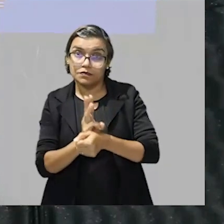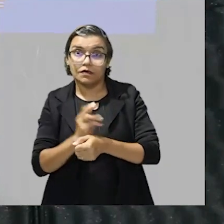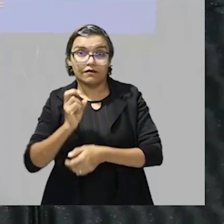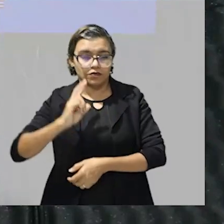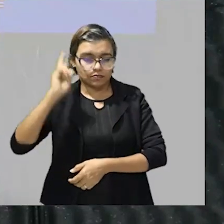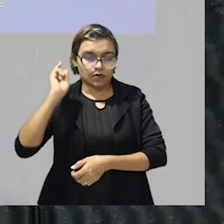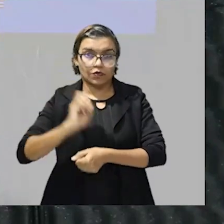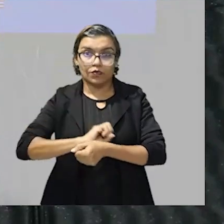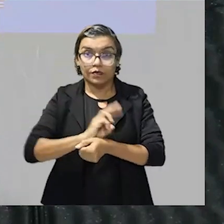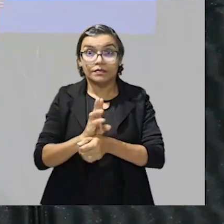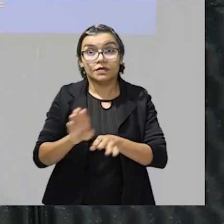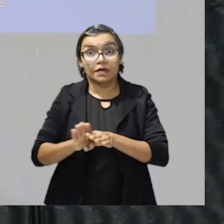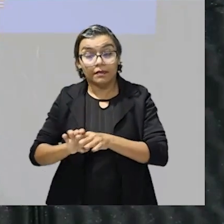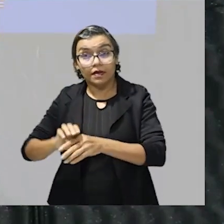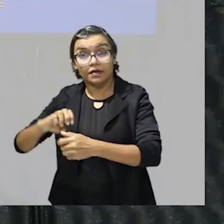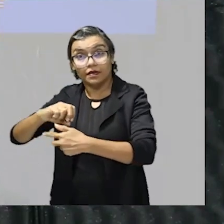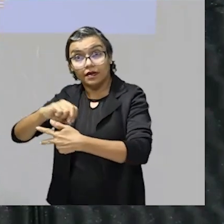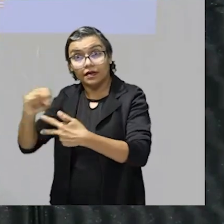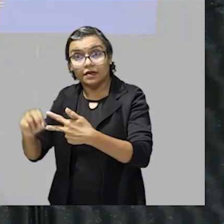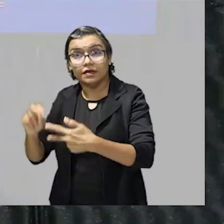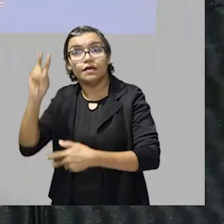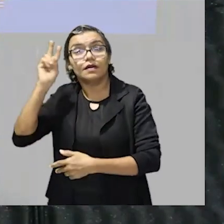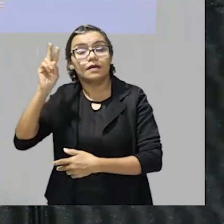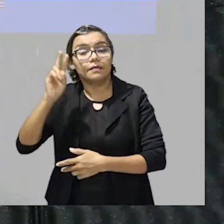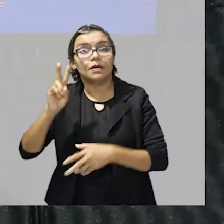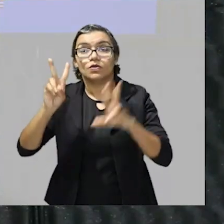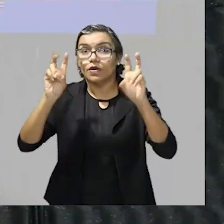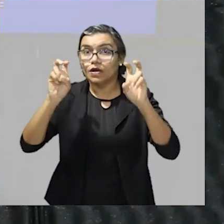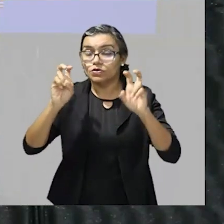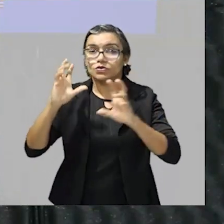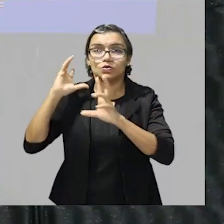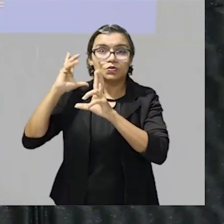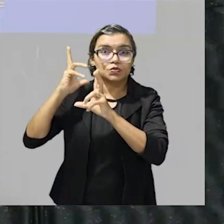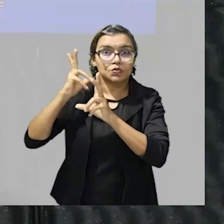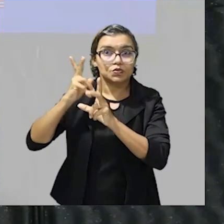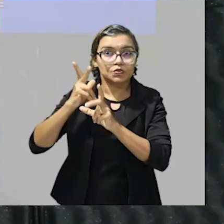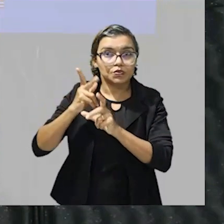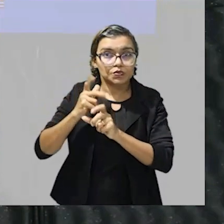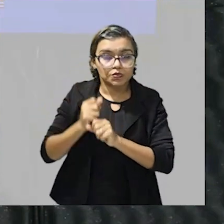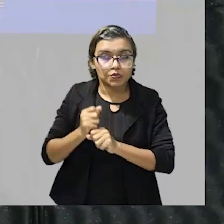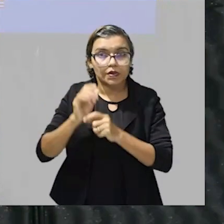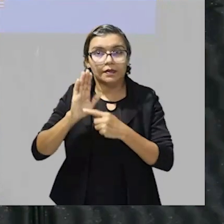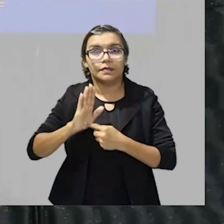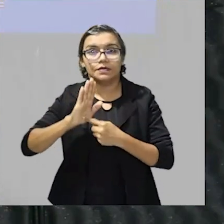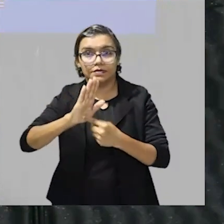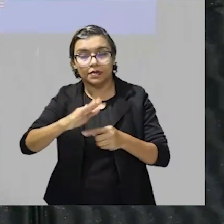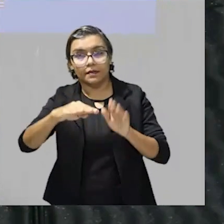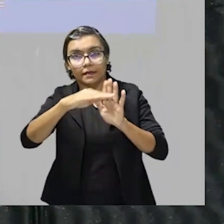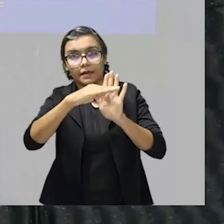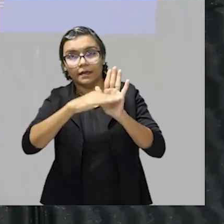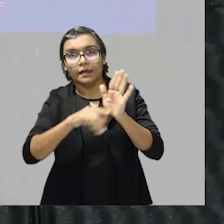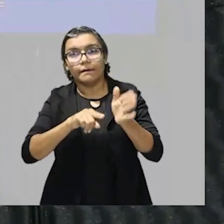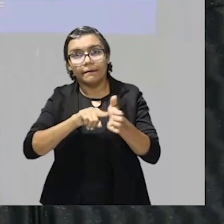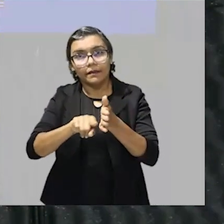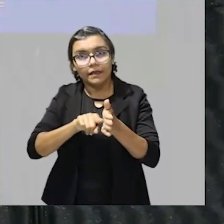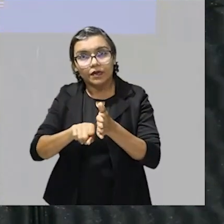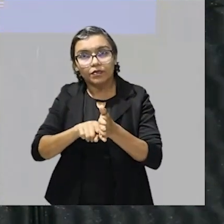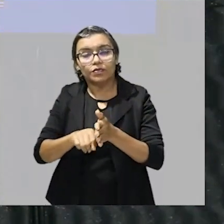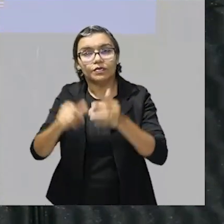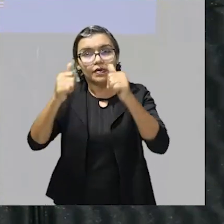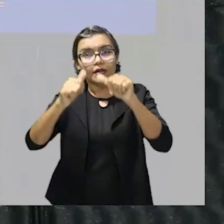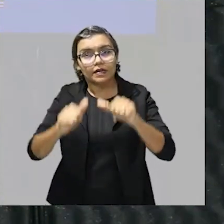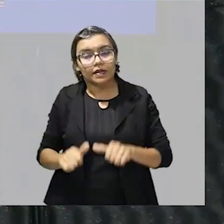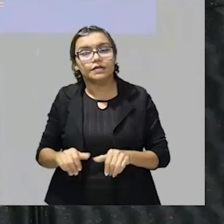Enem Lembrando que os assuntos discutidos revisados e apresentados em questões aqui com análises Claro